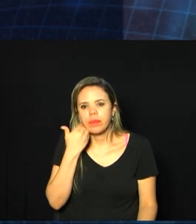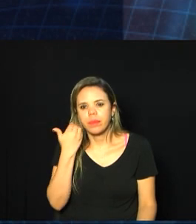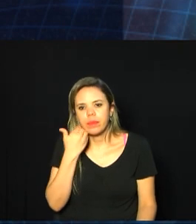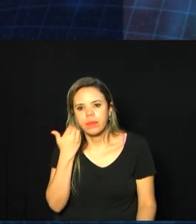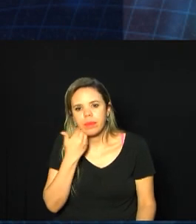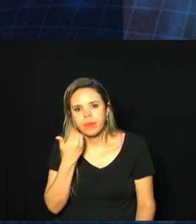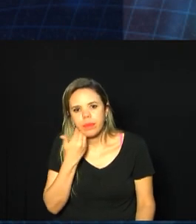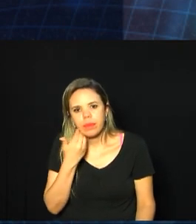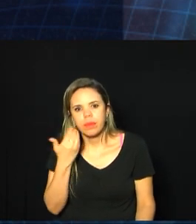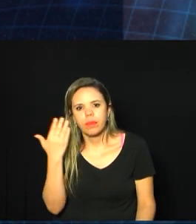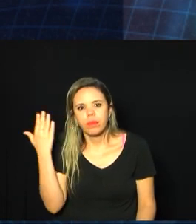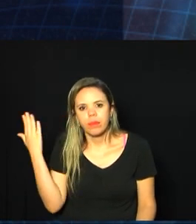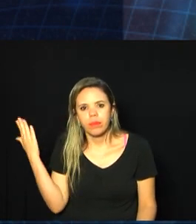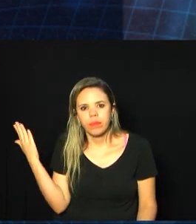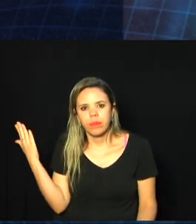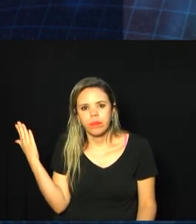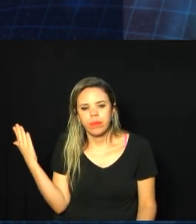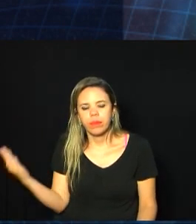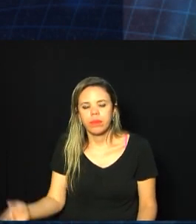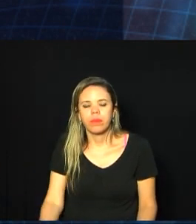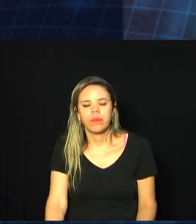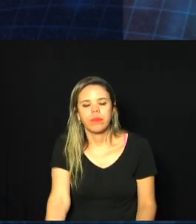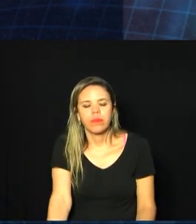27.498, Santa Bárbara do Oeste,